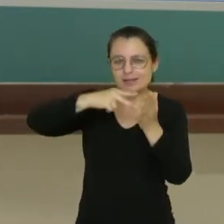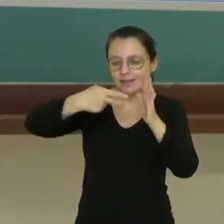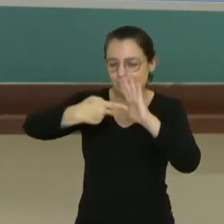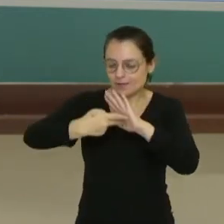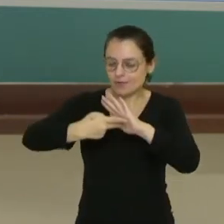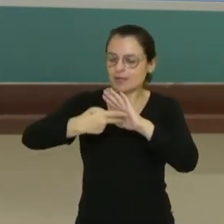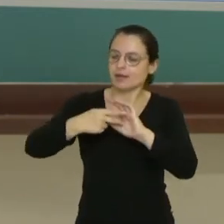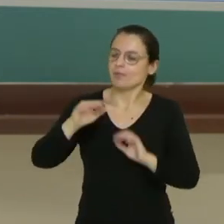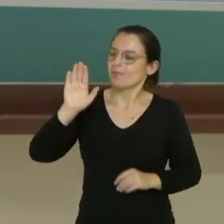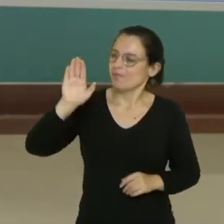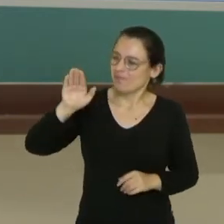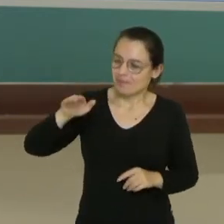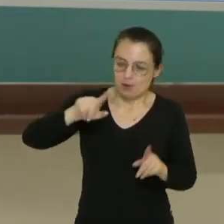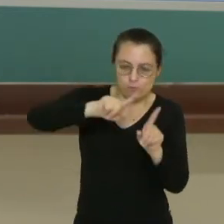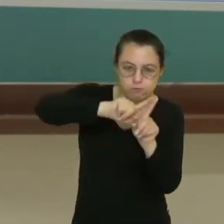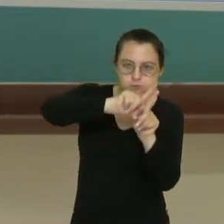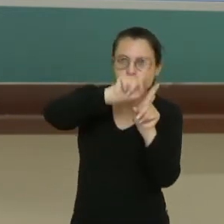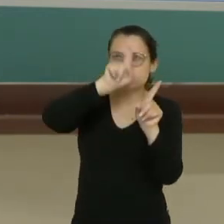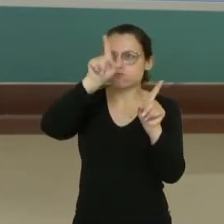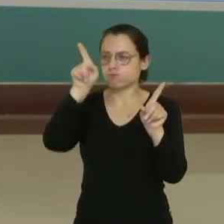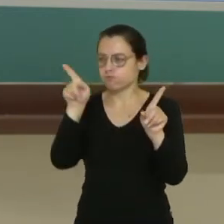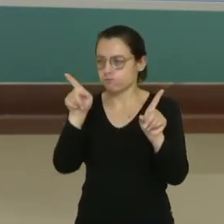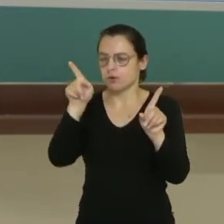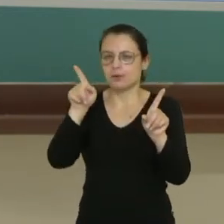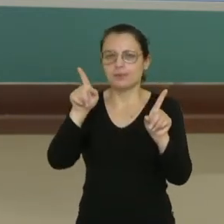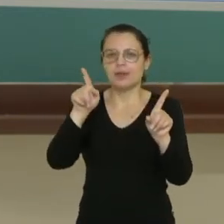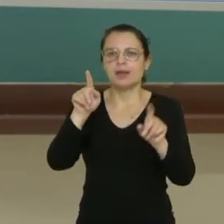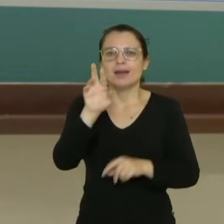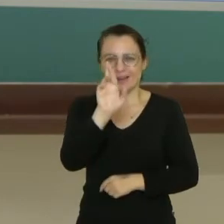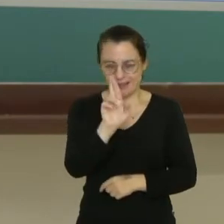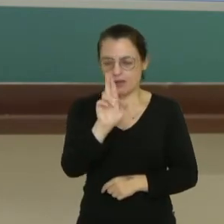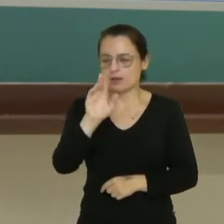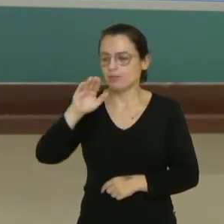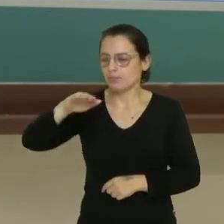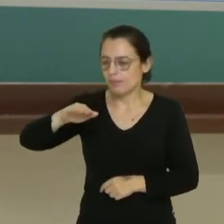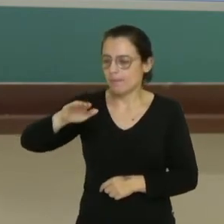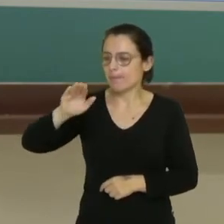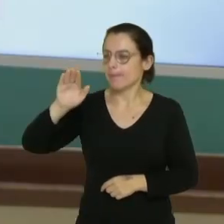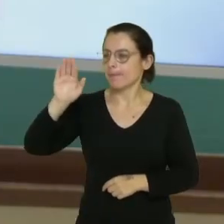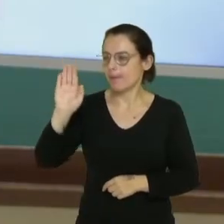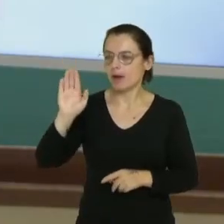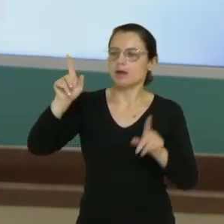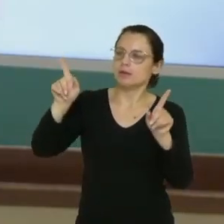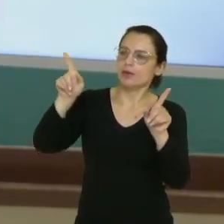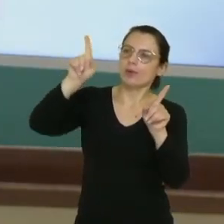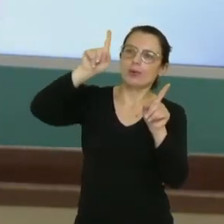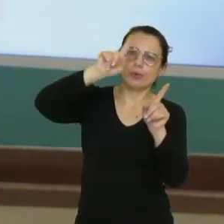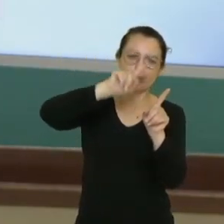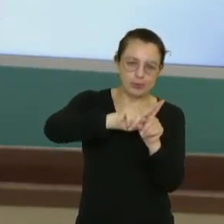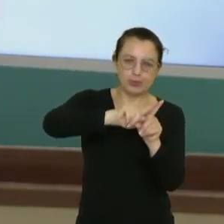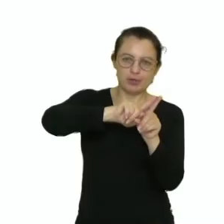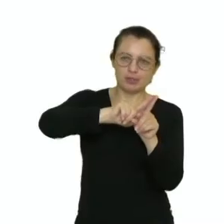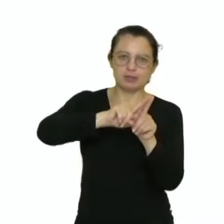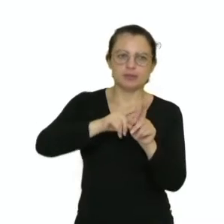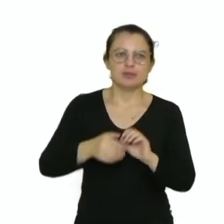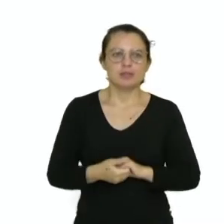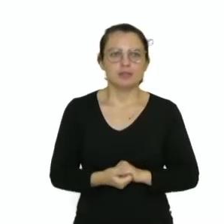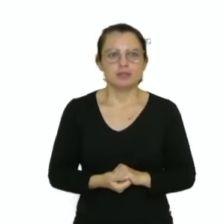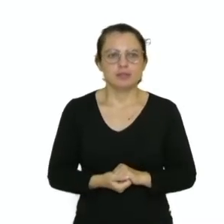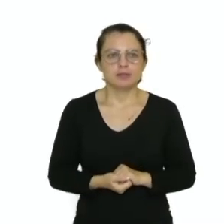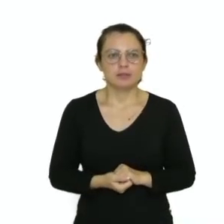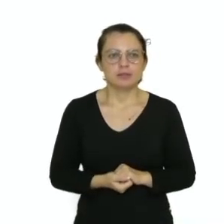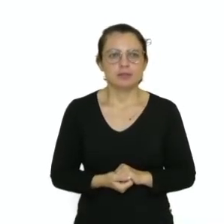oposto representa aquele que você tenha redução no módulo da velocidade se você por exemplo tiver uma